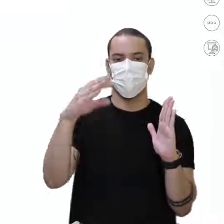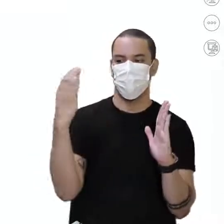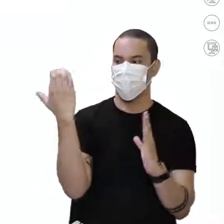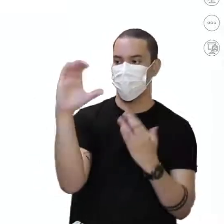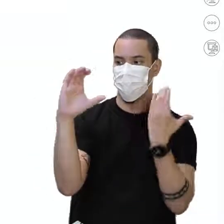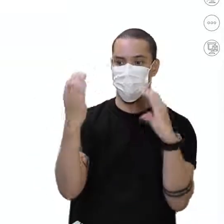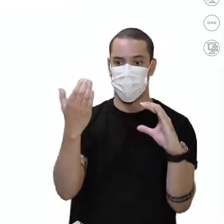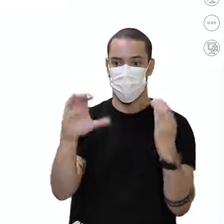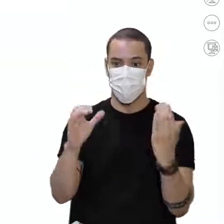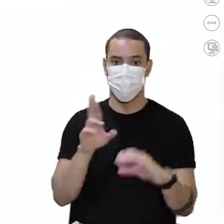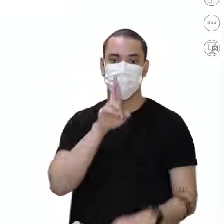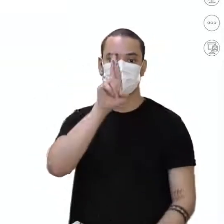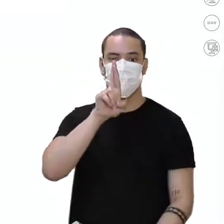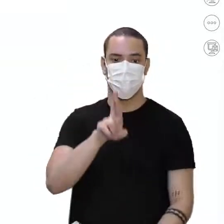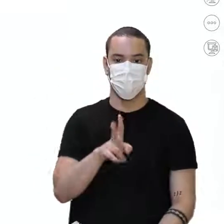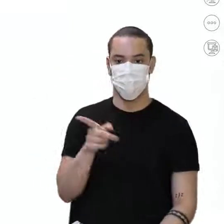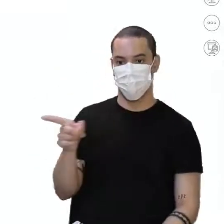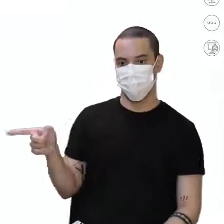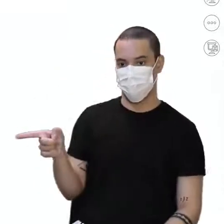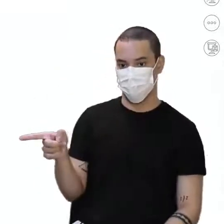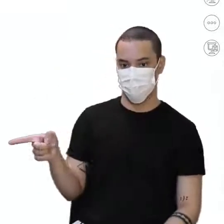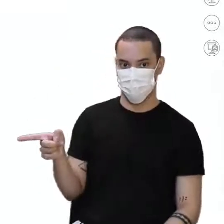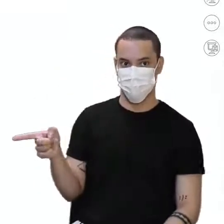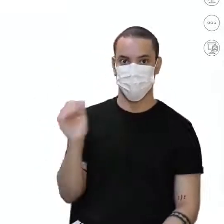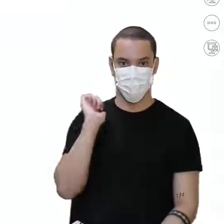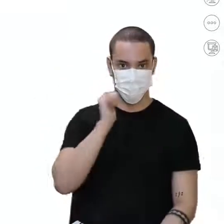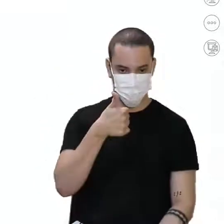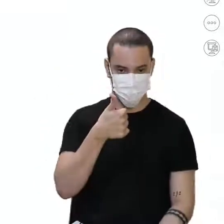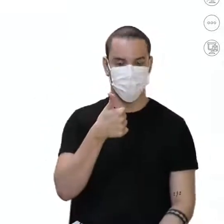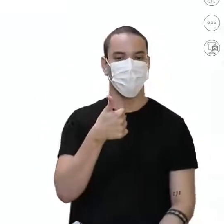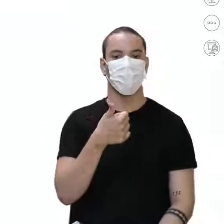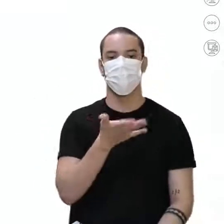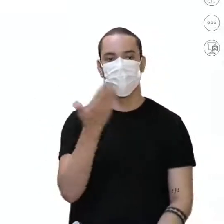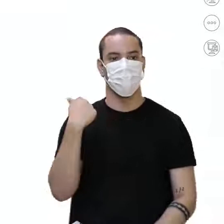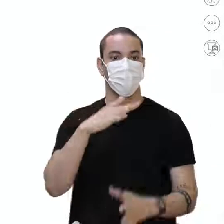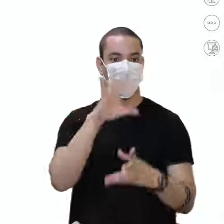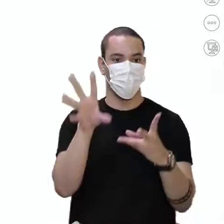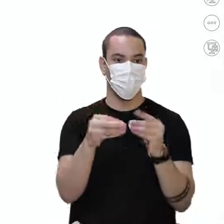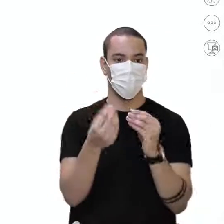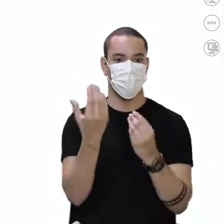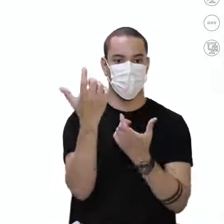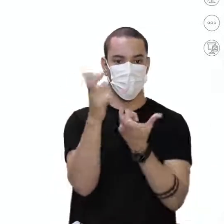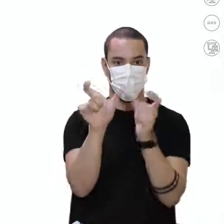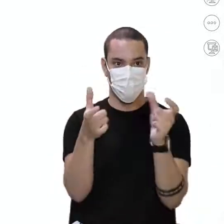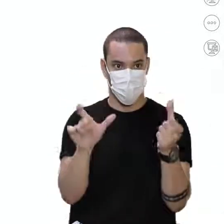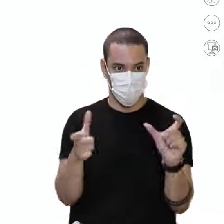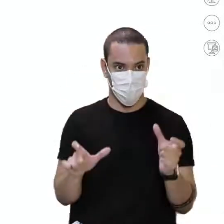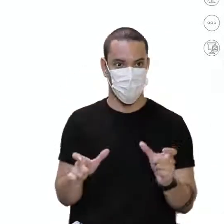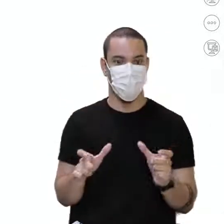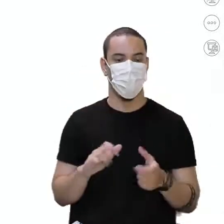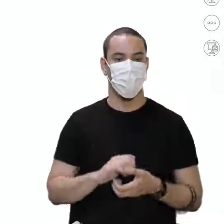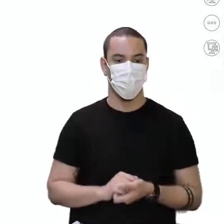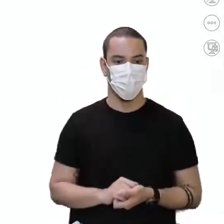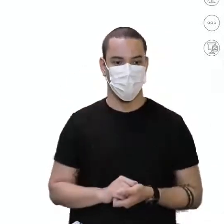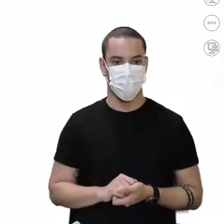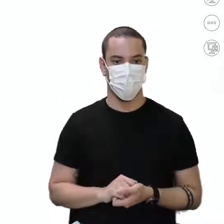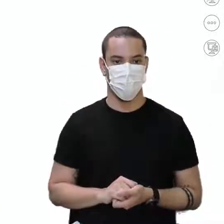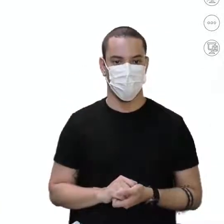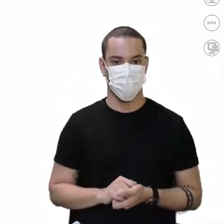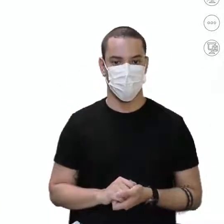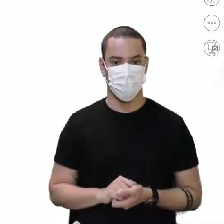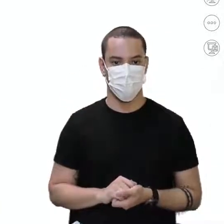colocar aqui nesse diagrama, alright? Então vamos lá completar a número 1 de chemicals. Nós